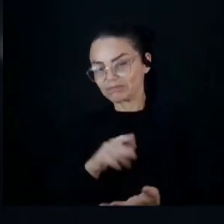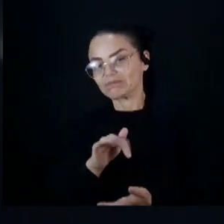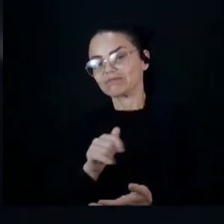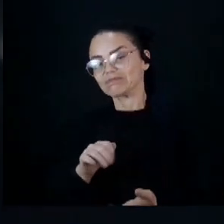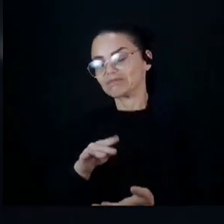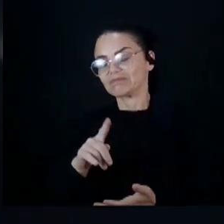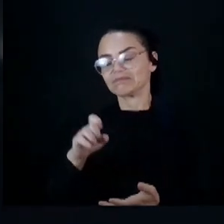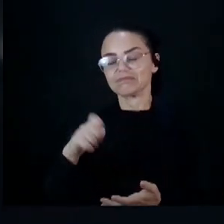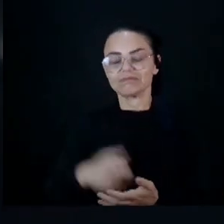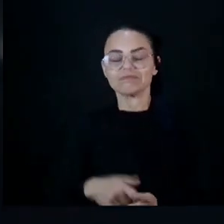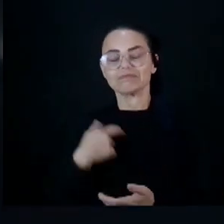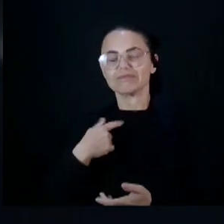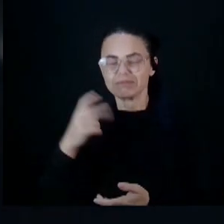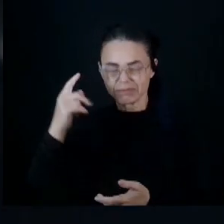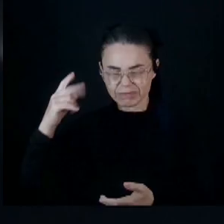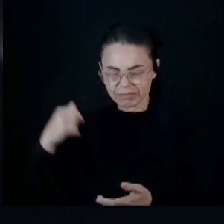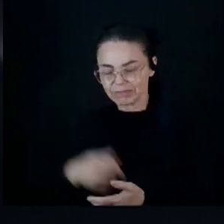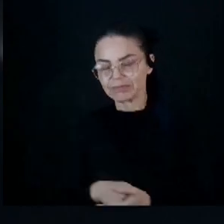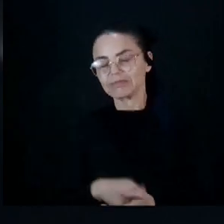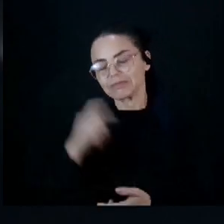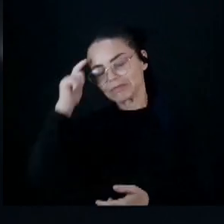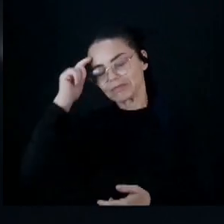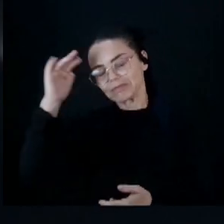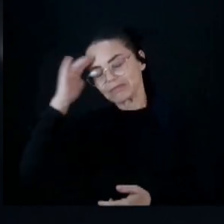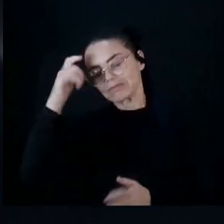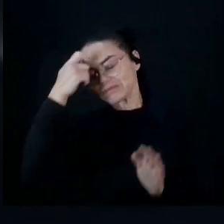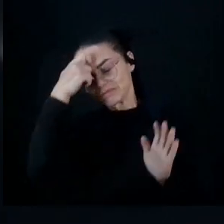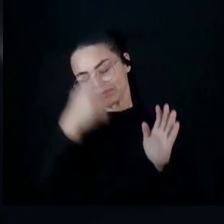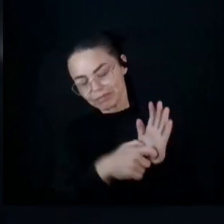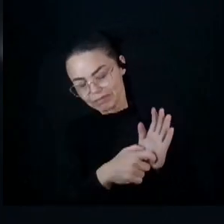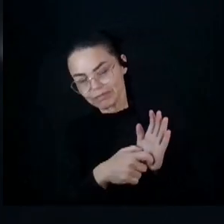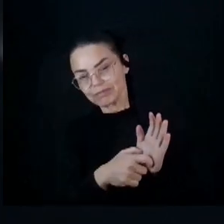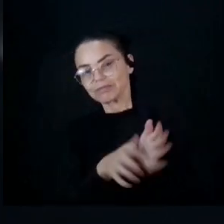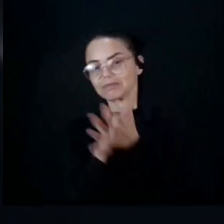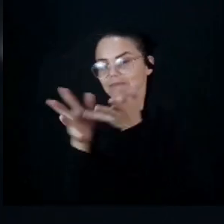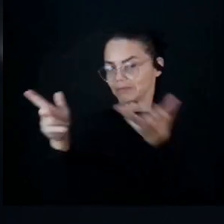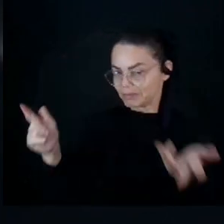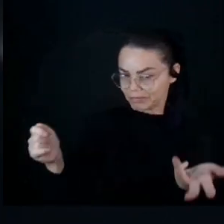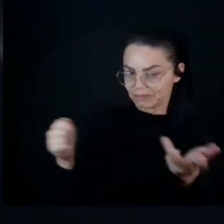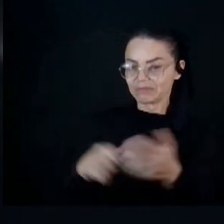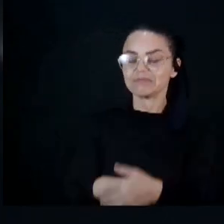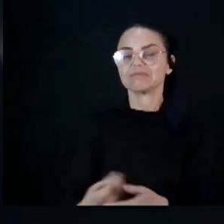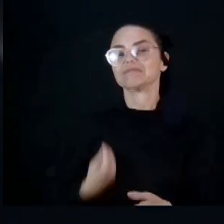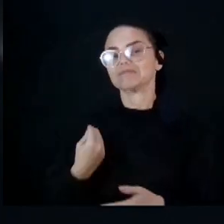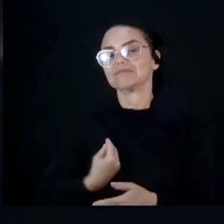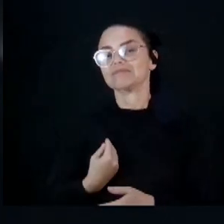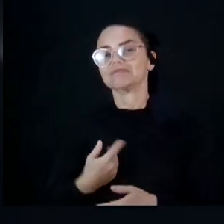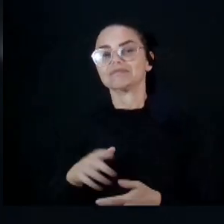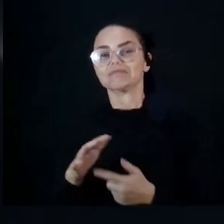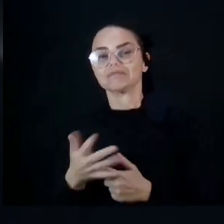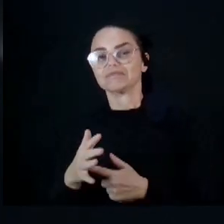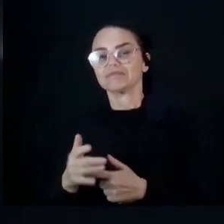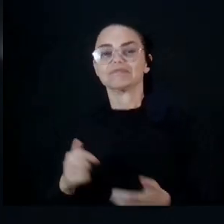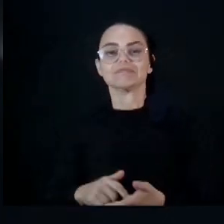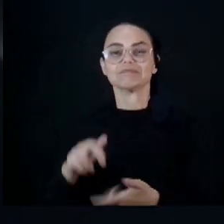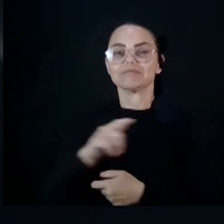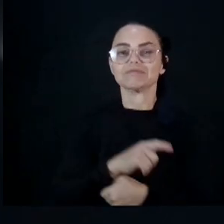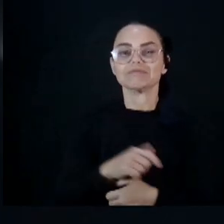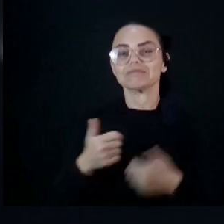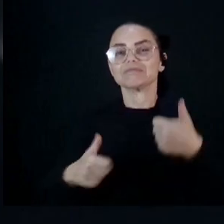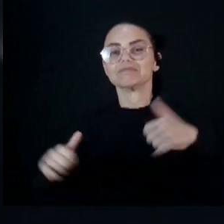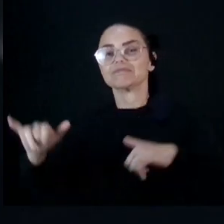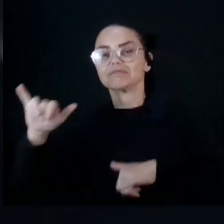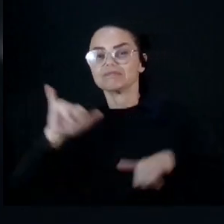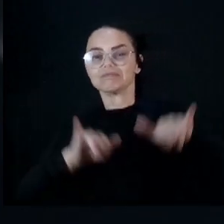muito tempo, a gente imaginou a IA como algo extraordinário, presente em robôs ou em grandes laboratórios. Mas o que